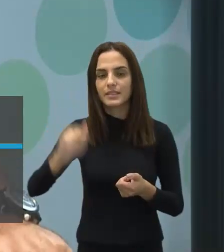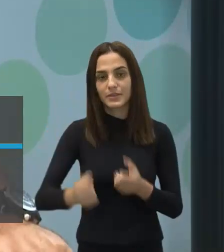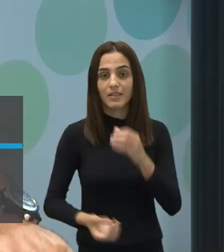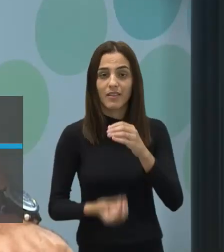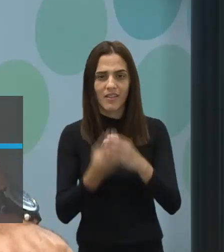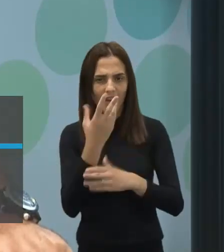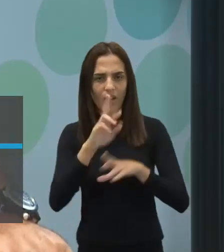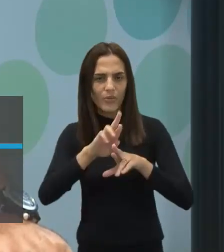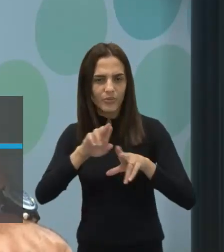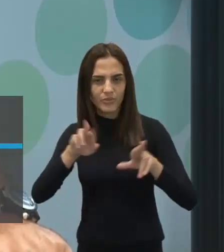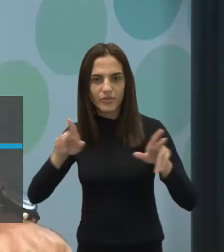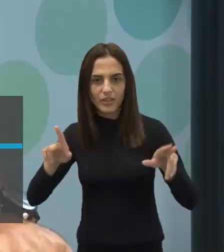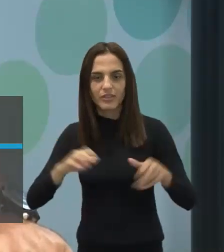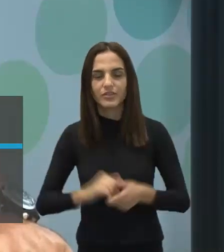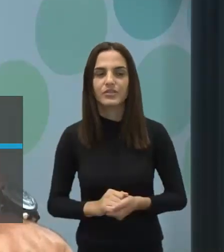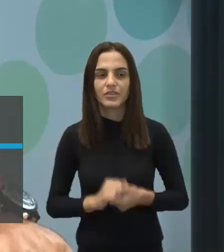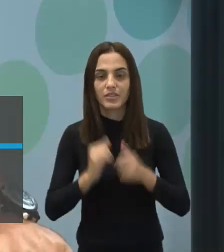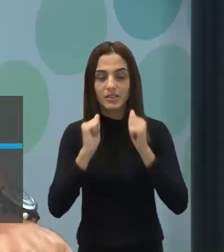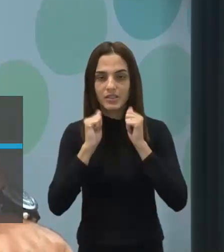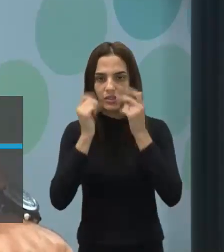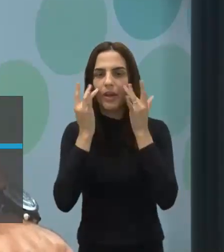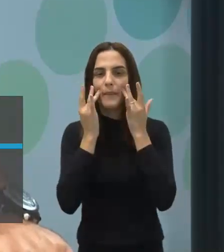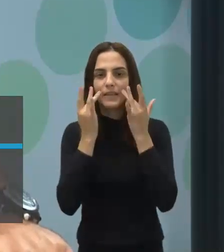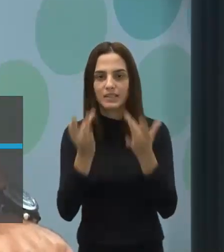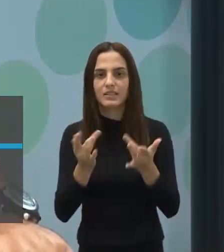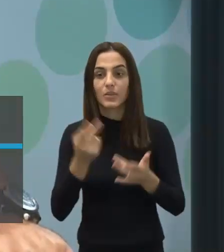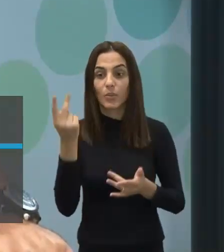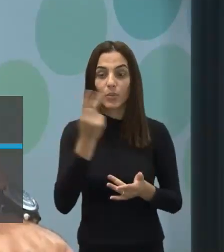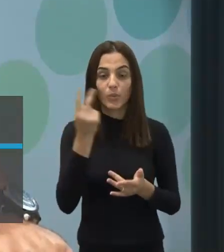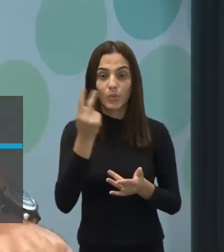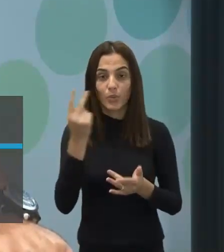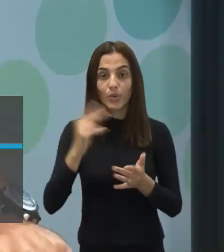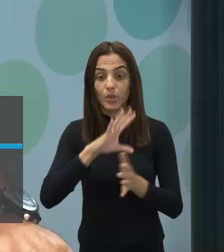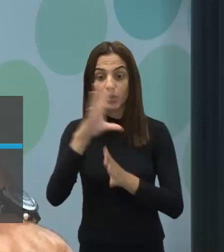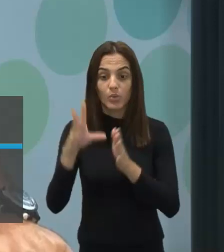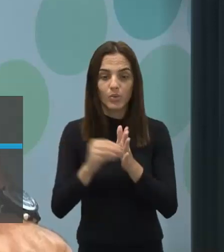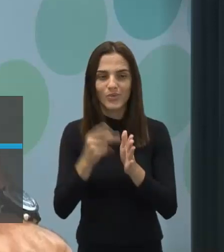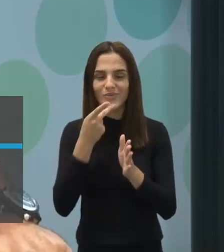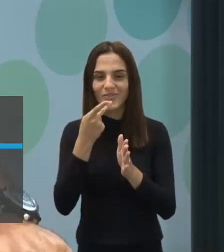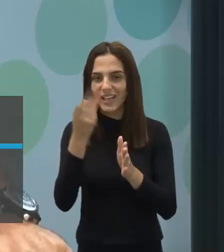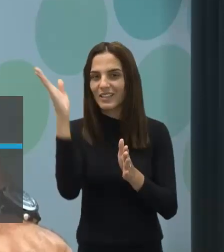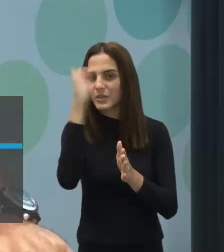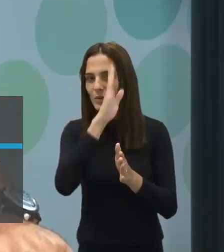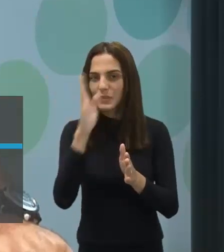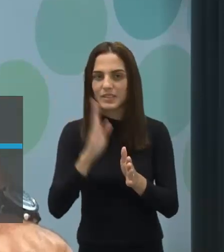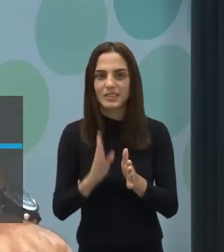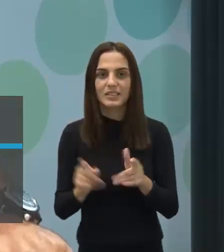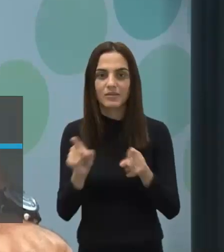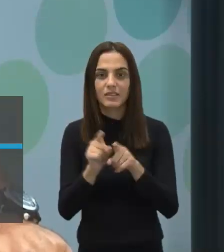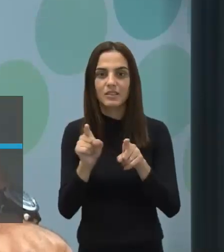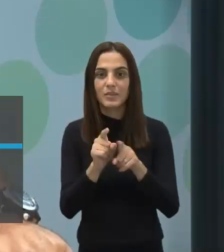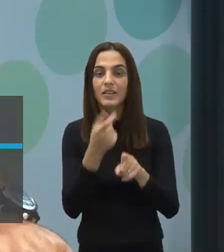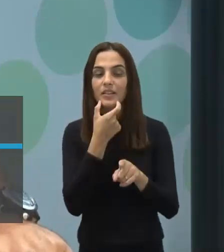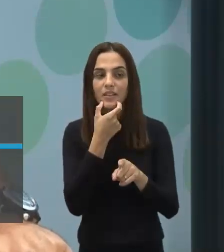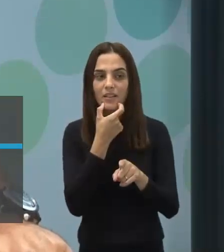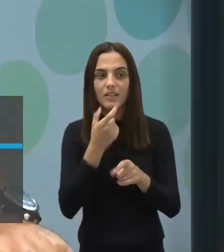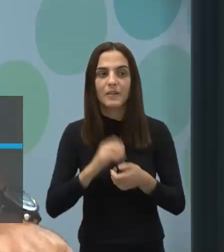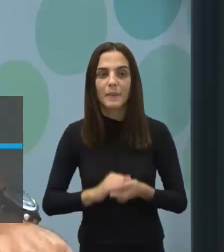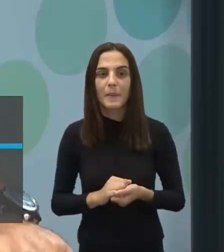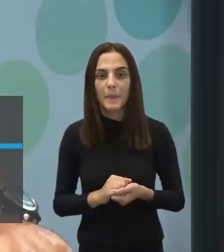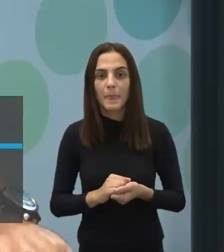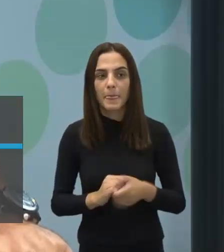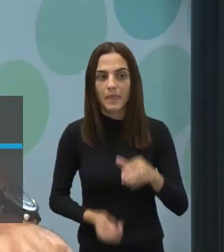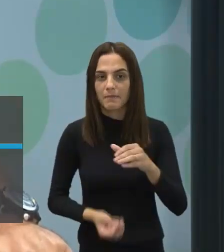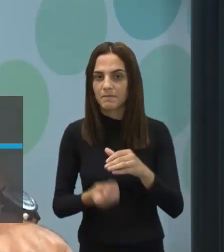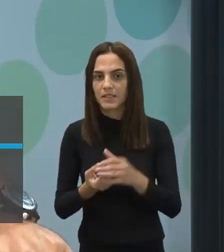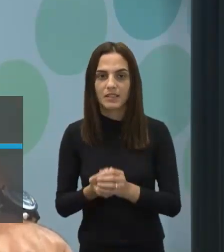formas de atuação. Os dois, e todo mundo diz no Brasil e nos Estados Unidos, num lugar que chama Actors Studios, que forma os